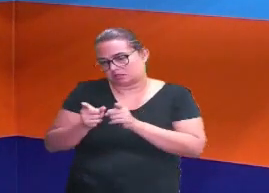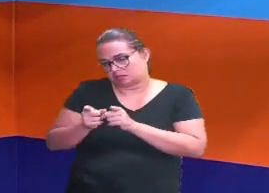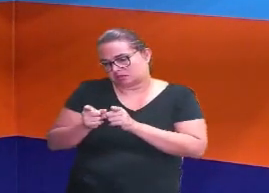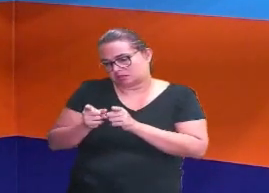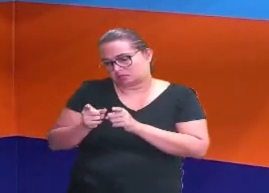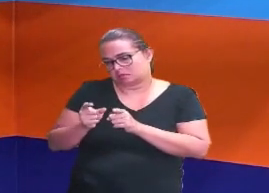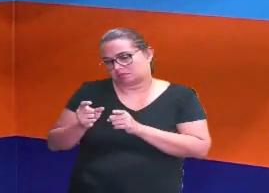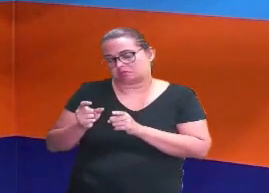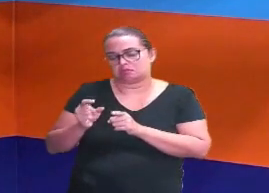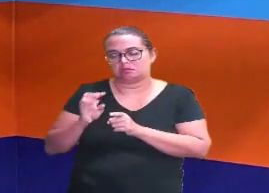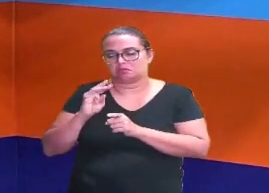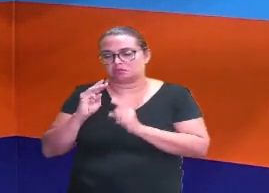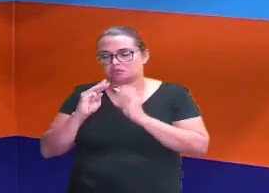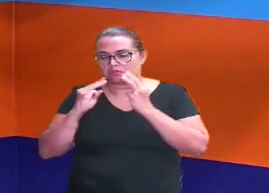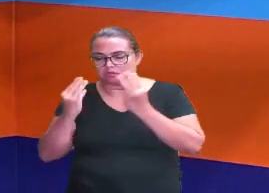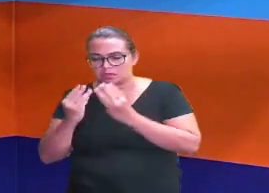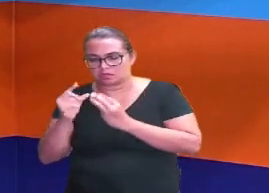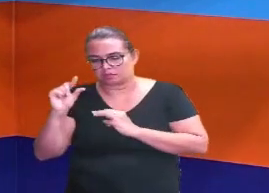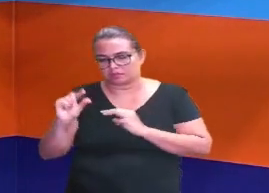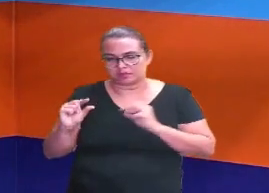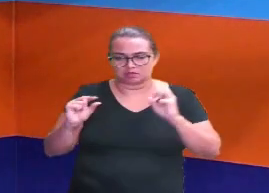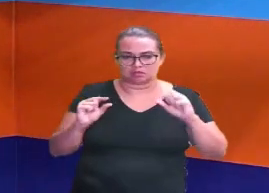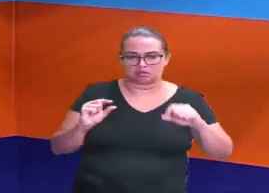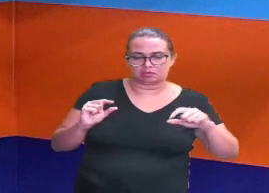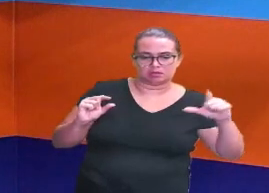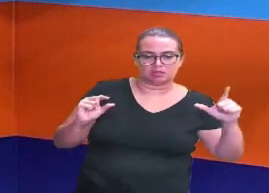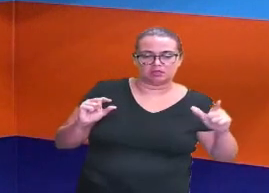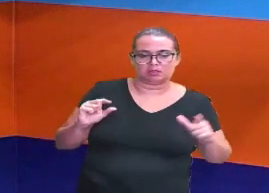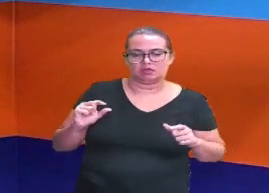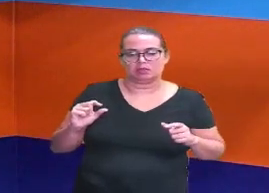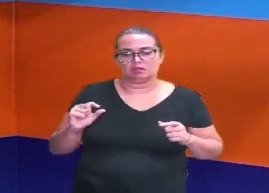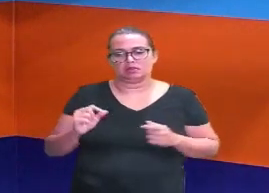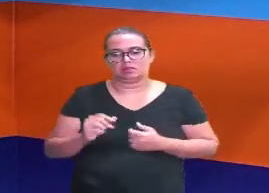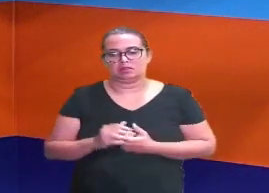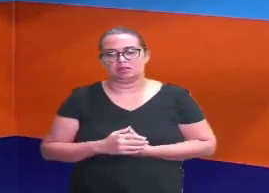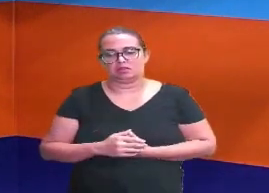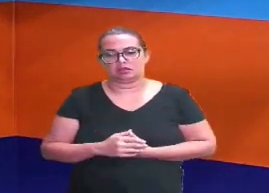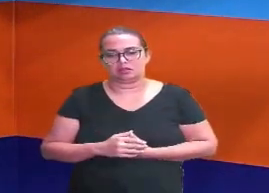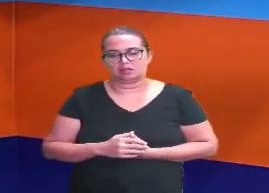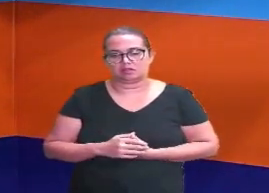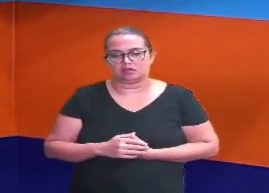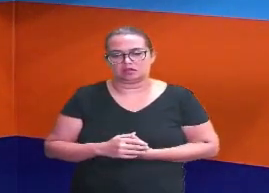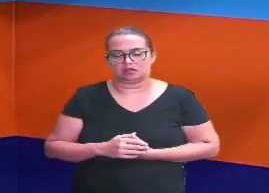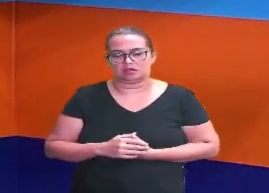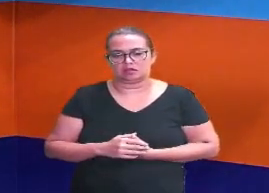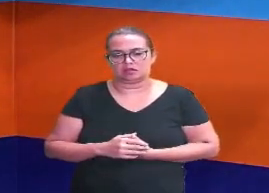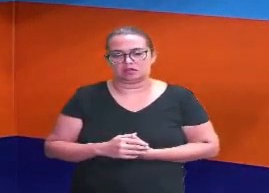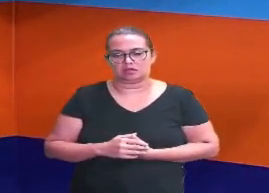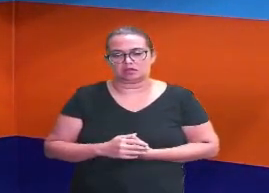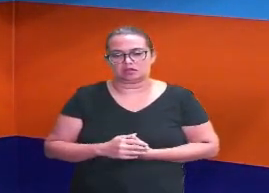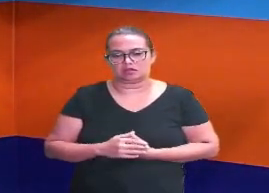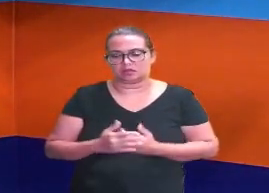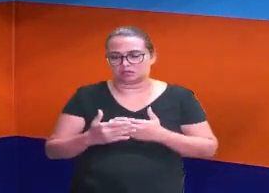de massa, tá? Esse aqui tem a maior concentração de massa. Eu vou querer agora que o meu cameraman se afaste bastante aí para poder mostrar aqui